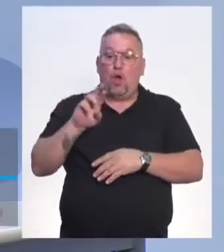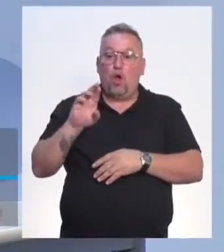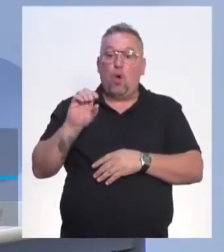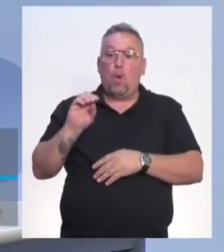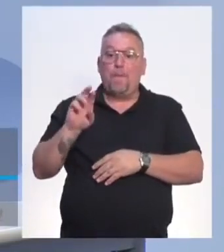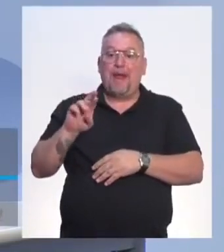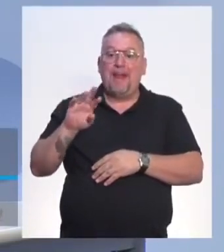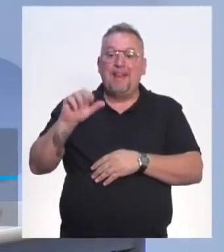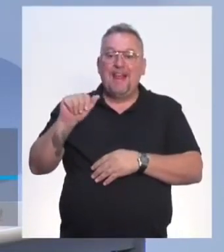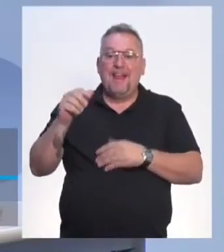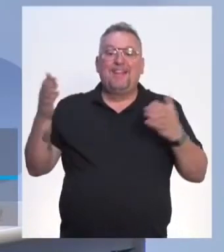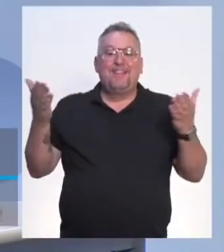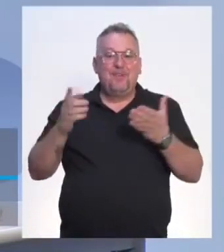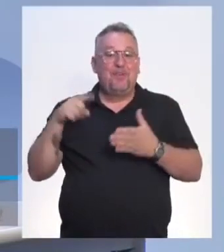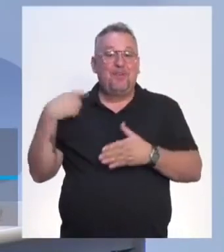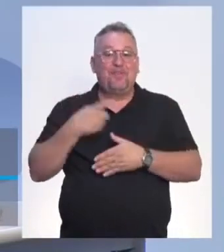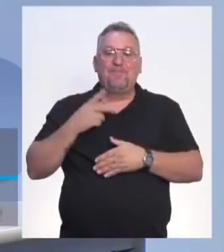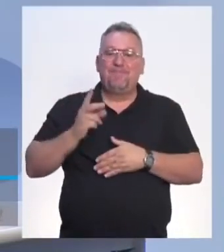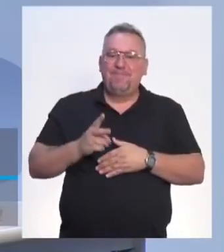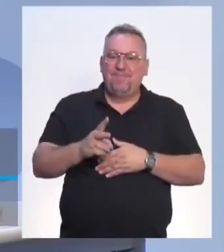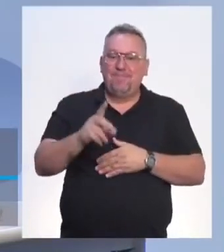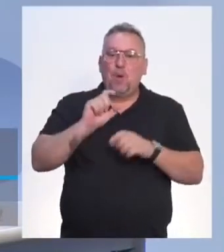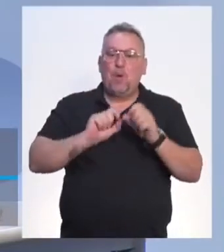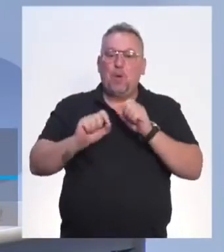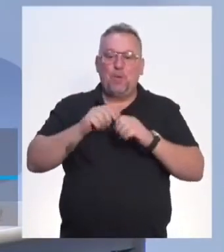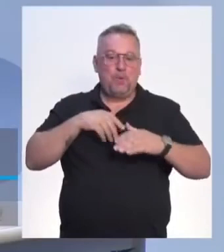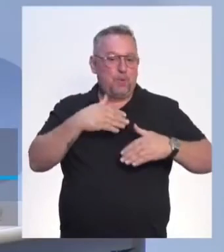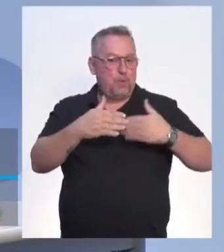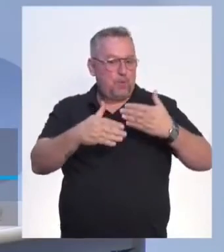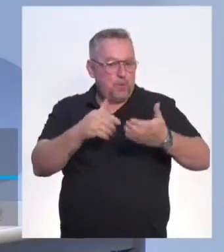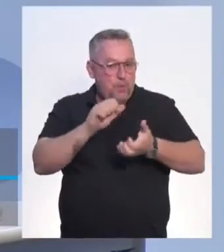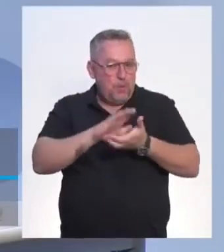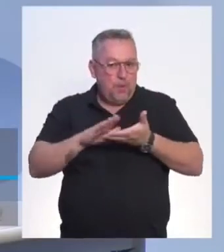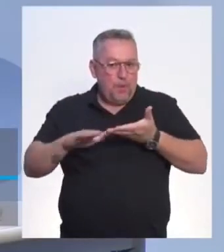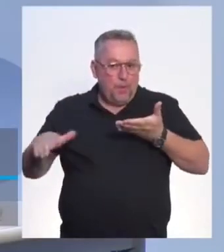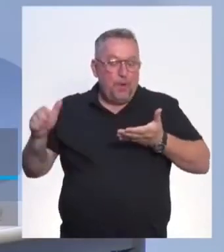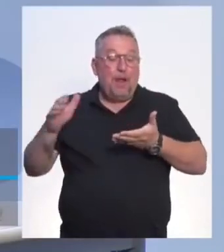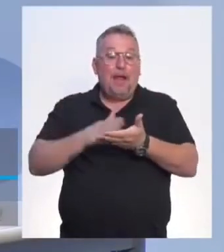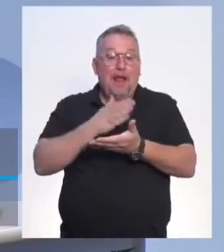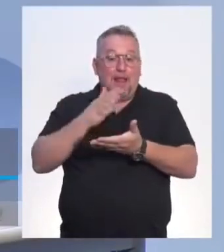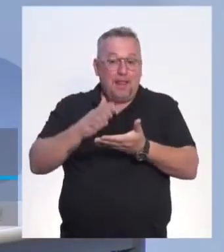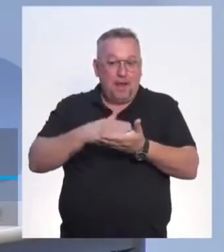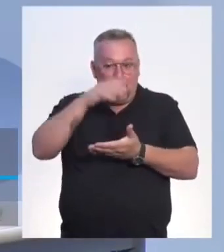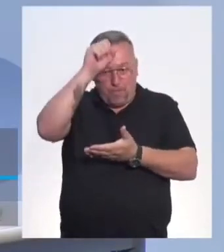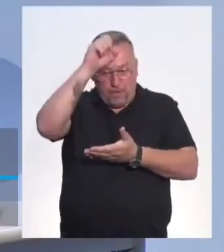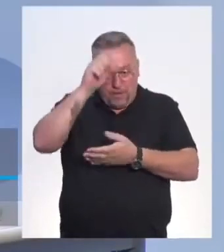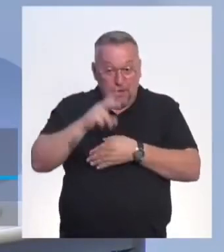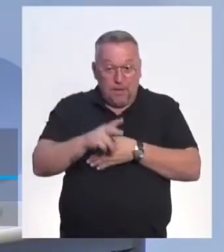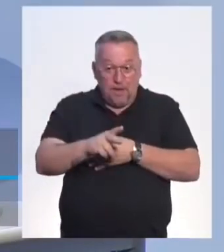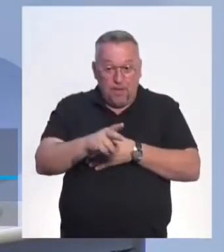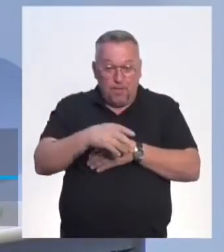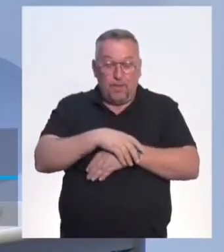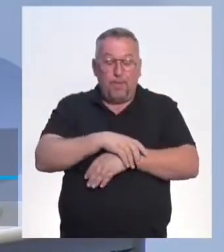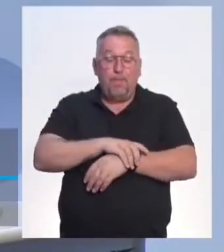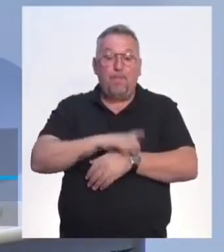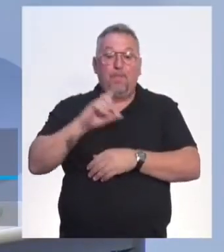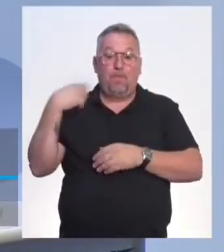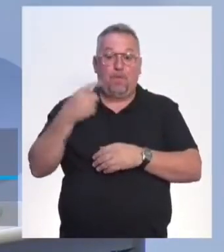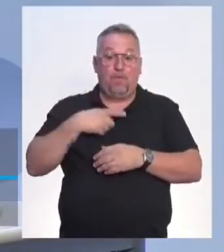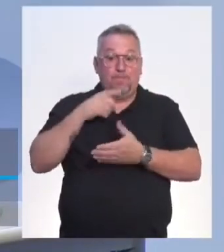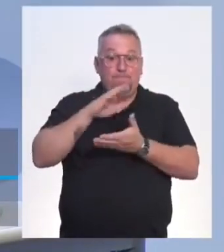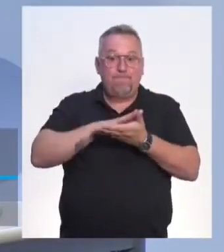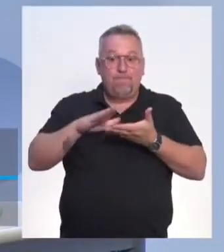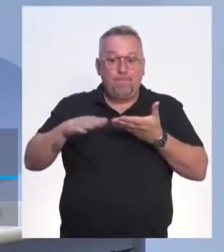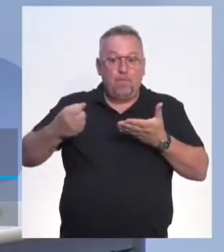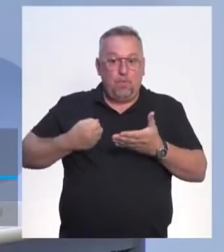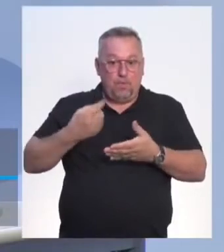Roberta e hoje nós vamos continuar com a sequência de atividades do caderno Aprender Sempre. Nós estamos na sequência de atividades